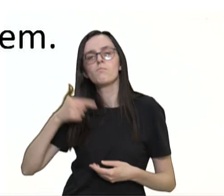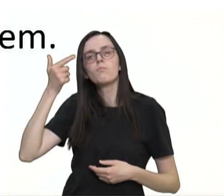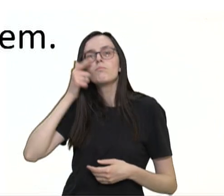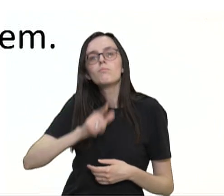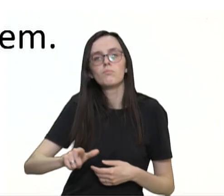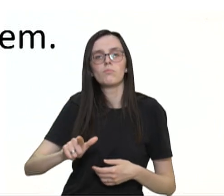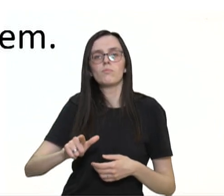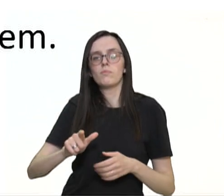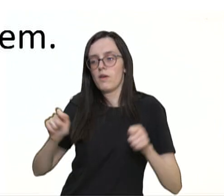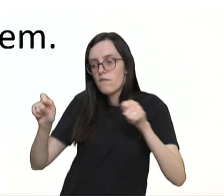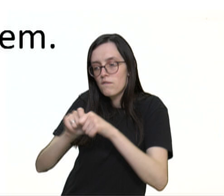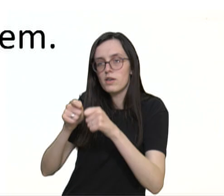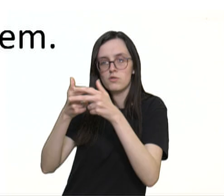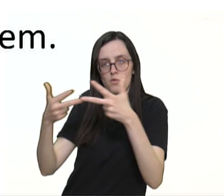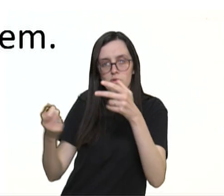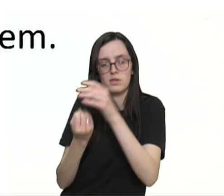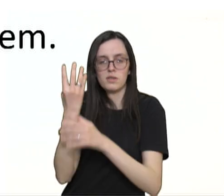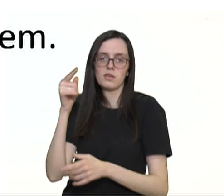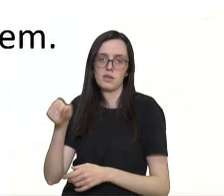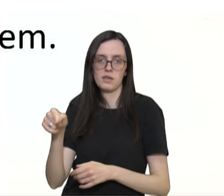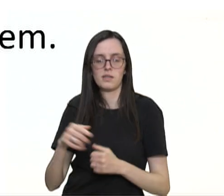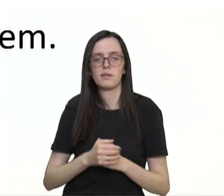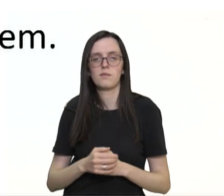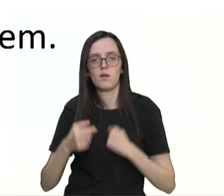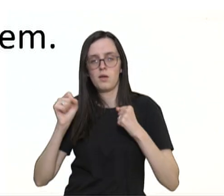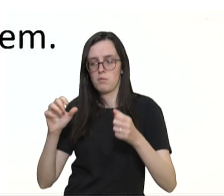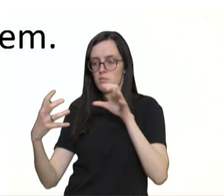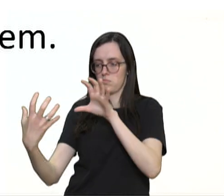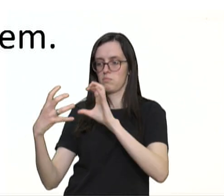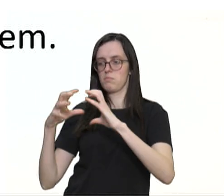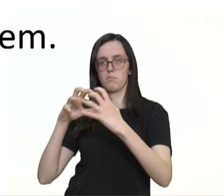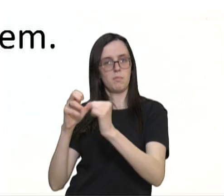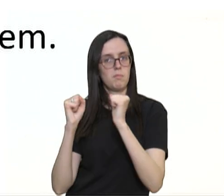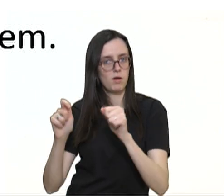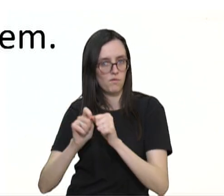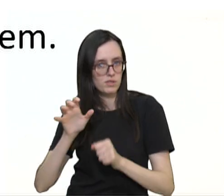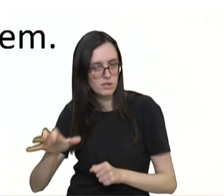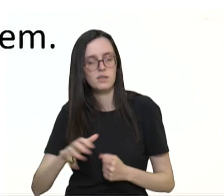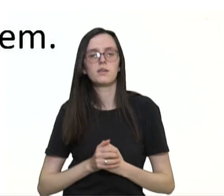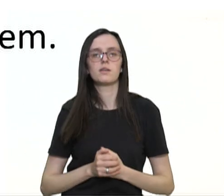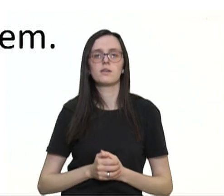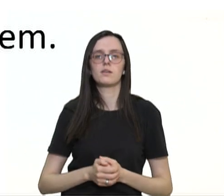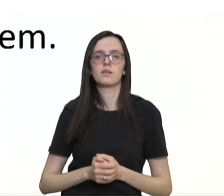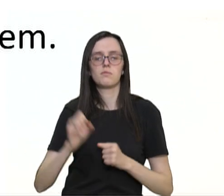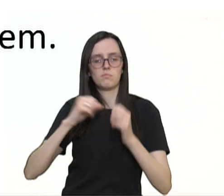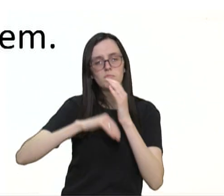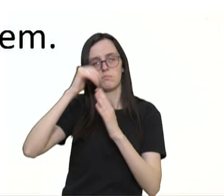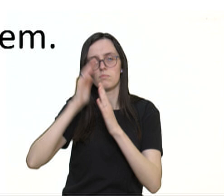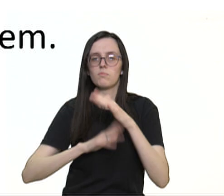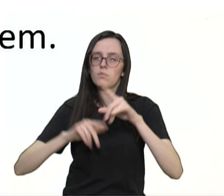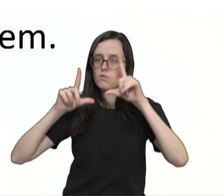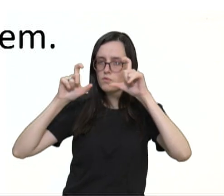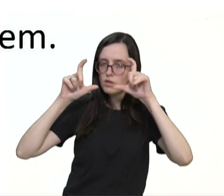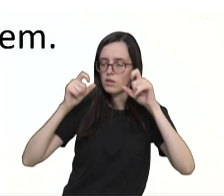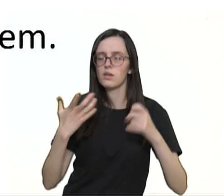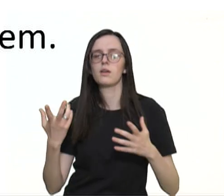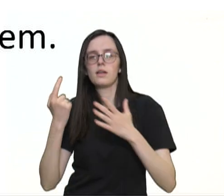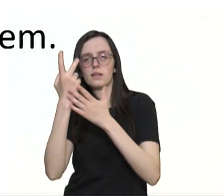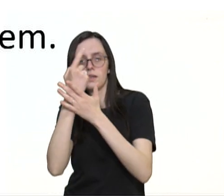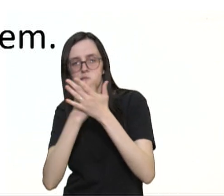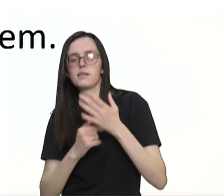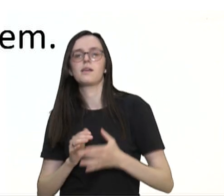lá. Você pode compor bitridimensional através do quê? De pintura, fotografia, do